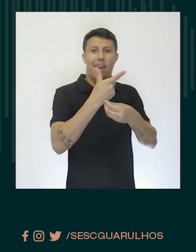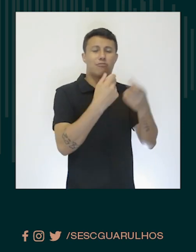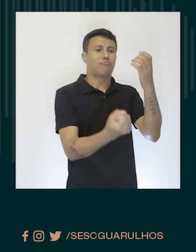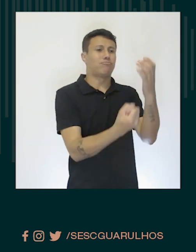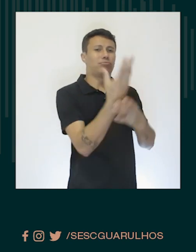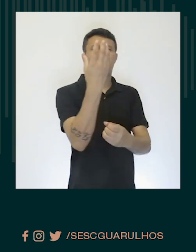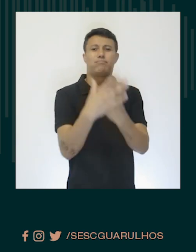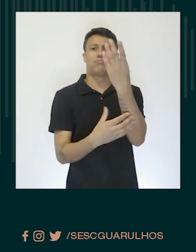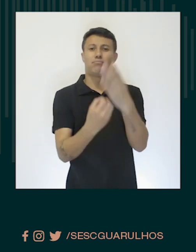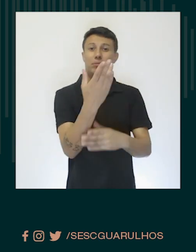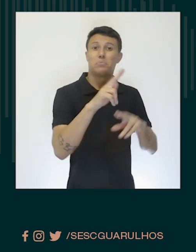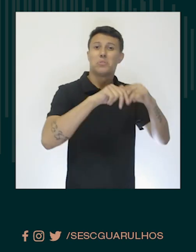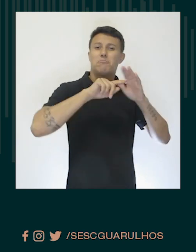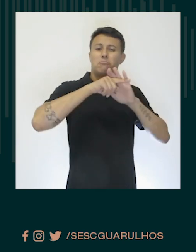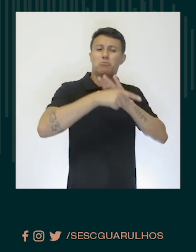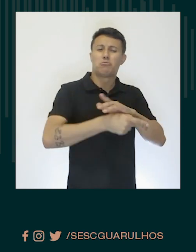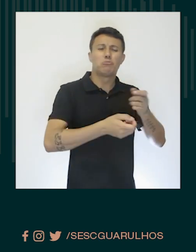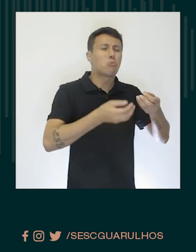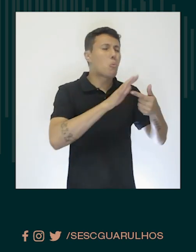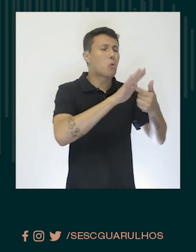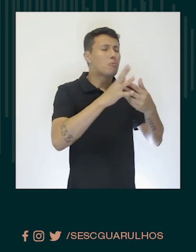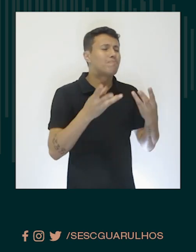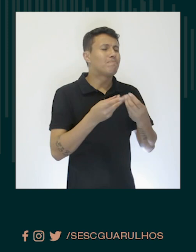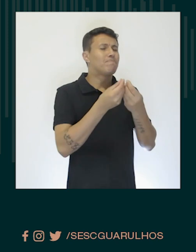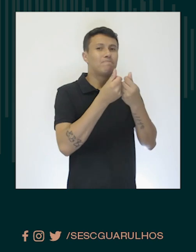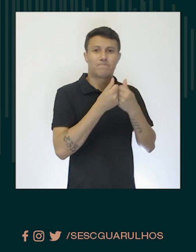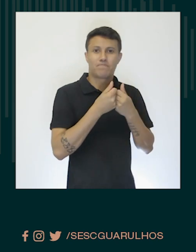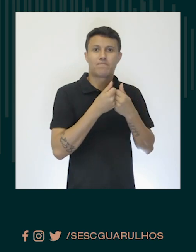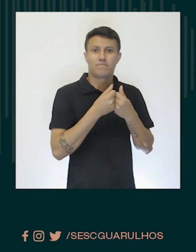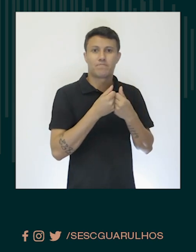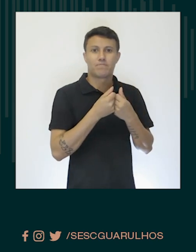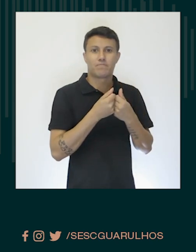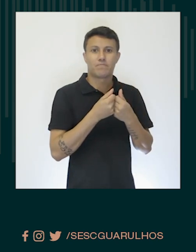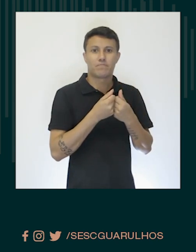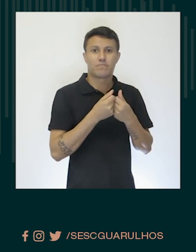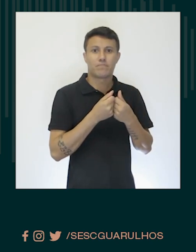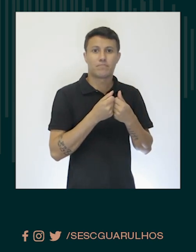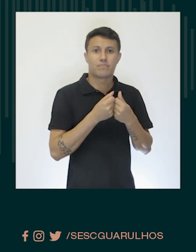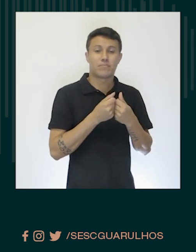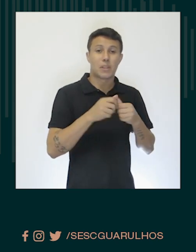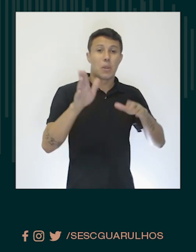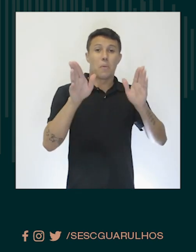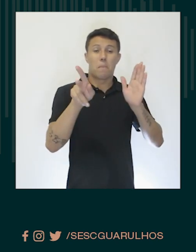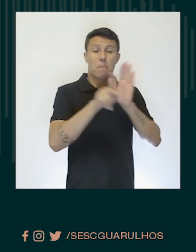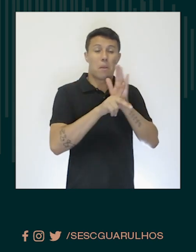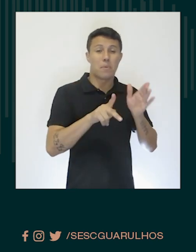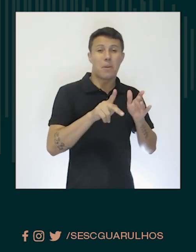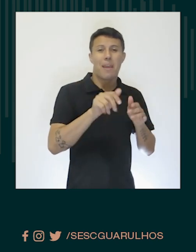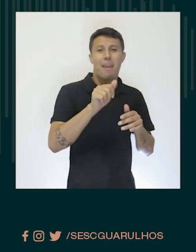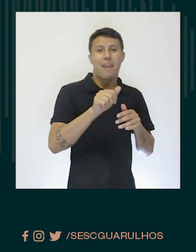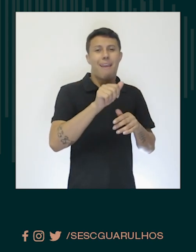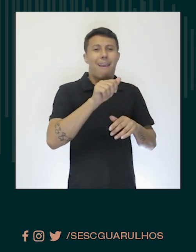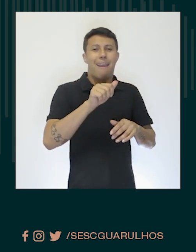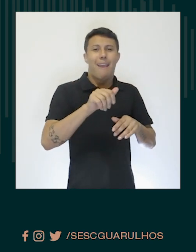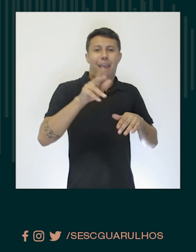uma profundidade ali. Como era o nome do rolê? É um pós-noites autorais, né? Tá ligado?